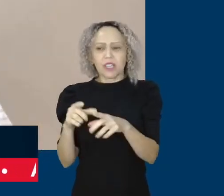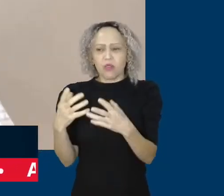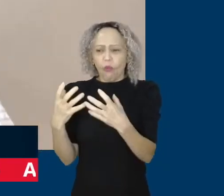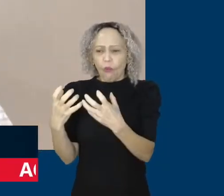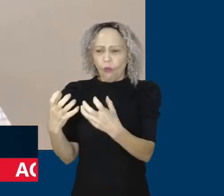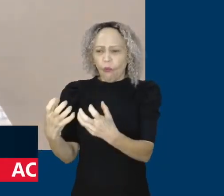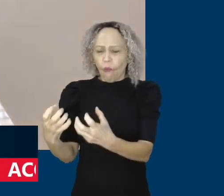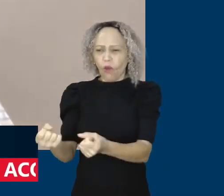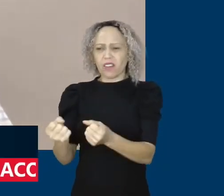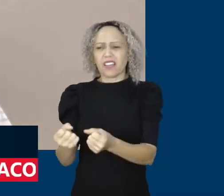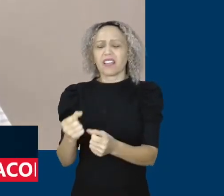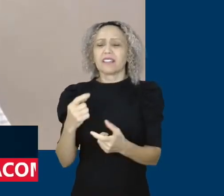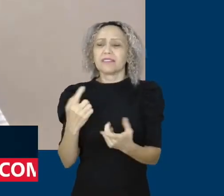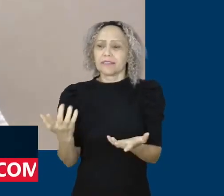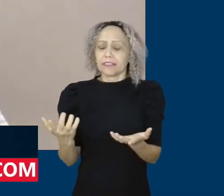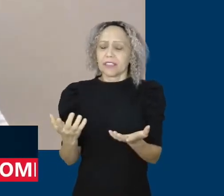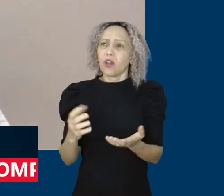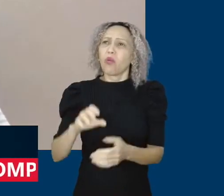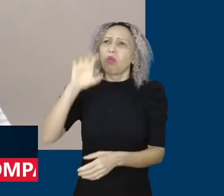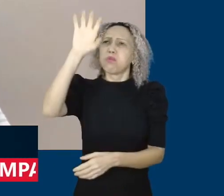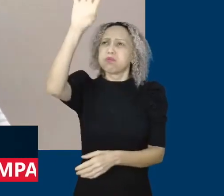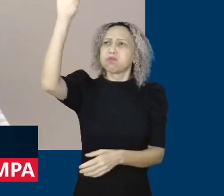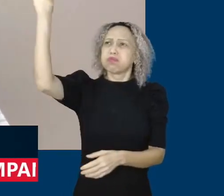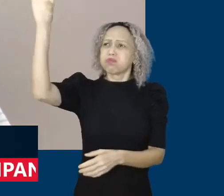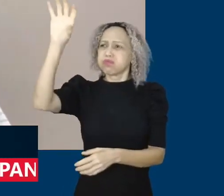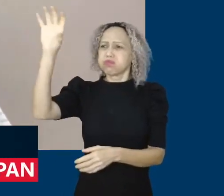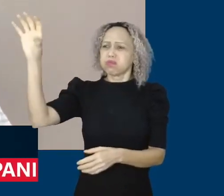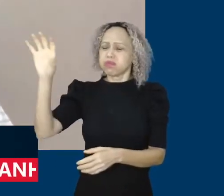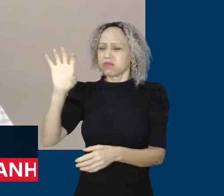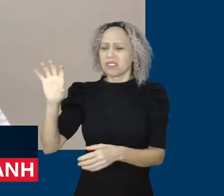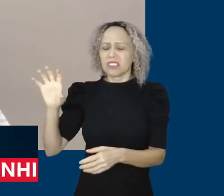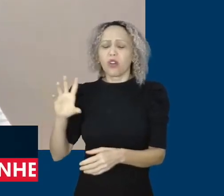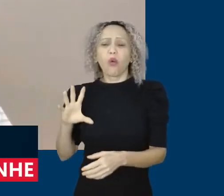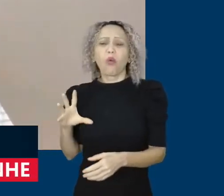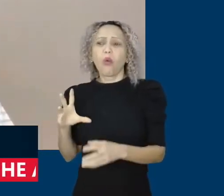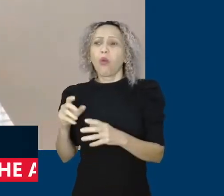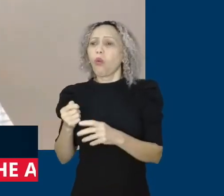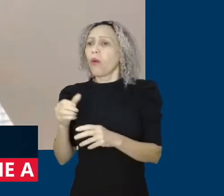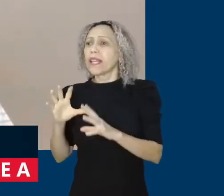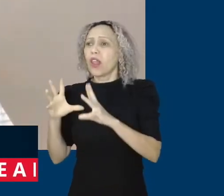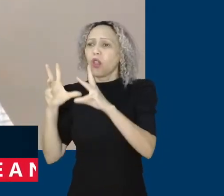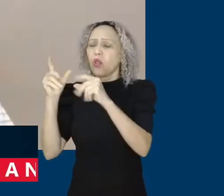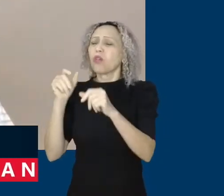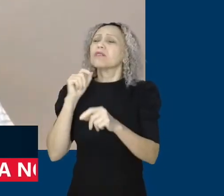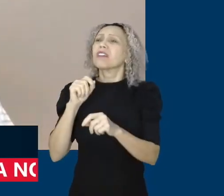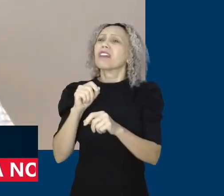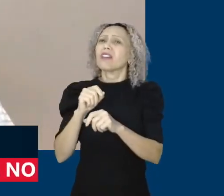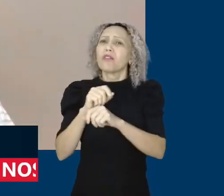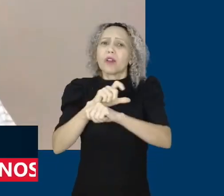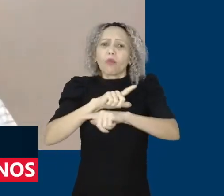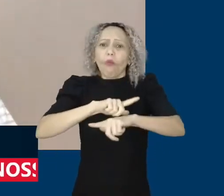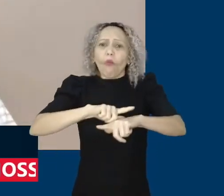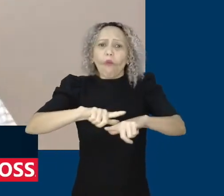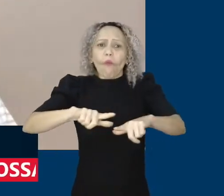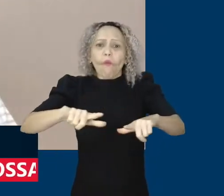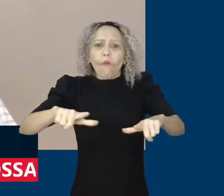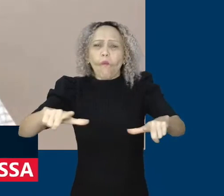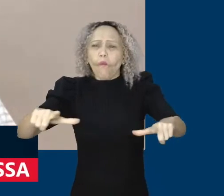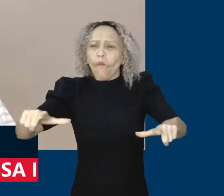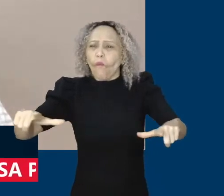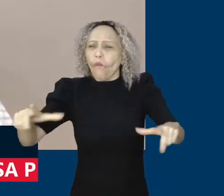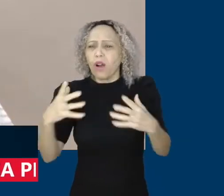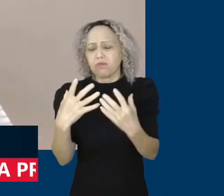todas as regiões do Brasil, a gente vai manchas de desertificação vai ser identificada. O dia 17 é um